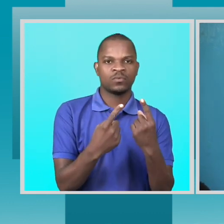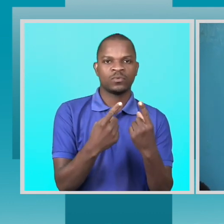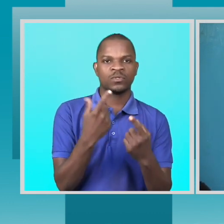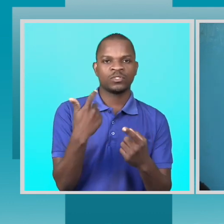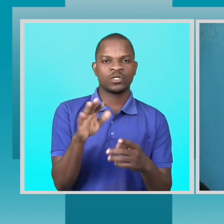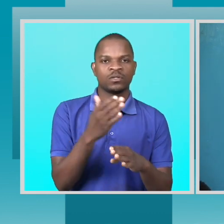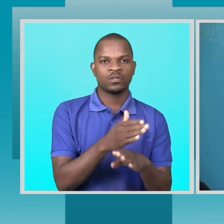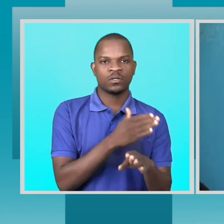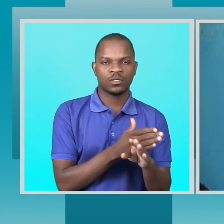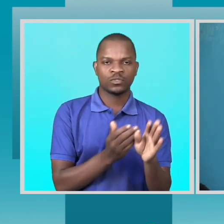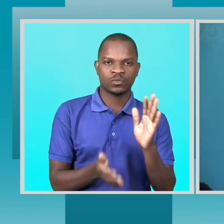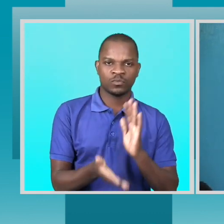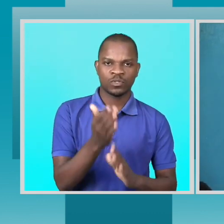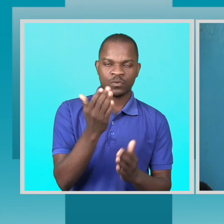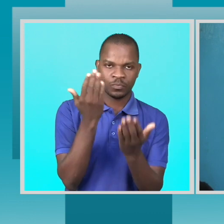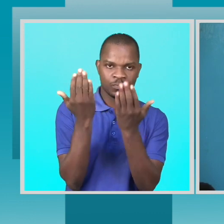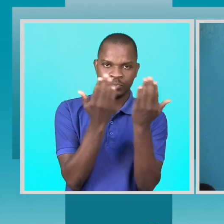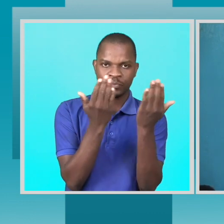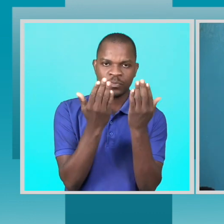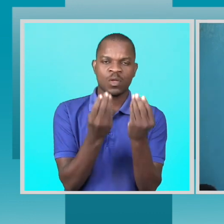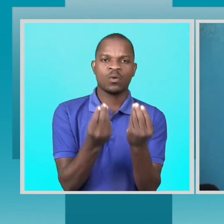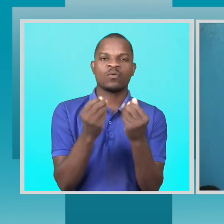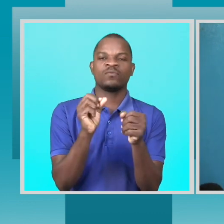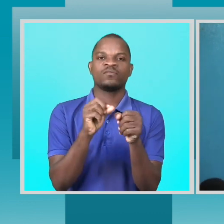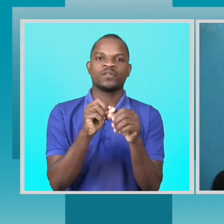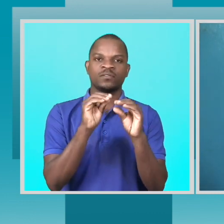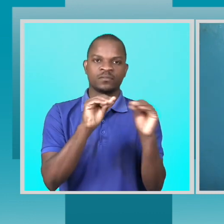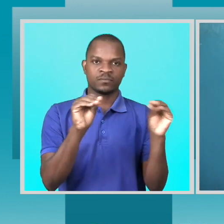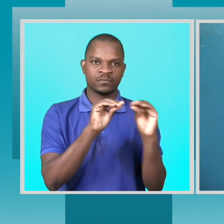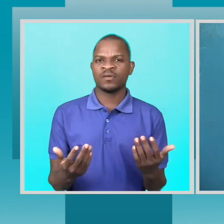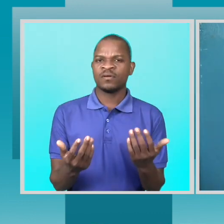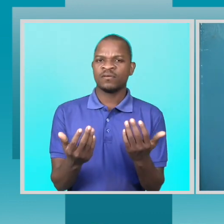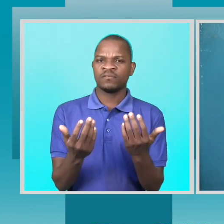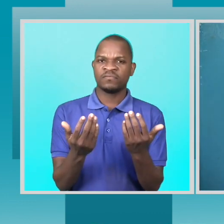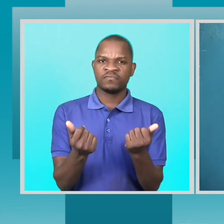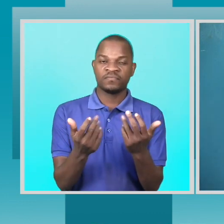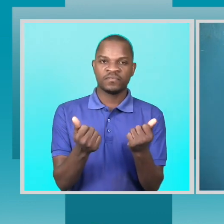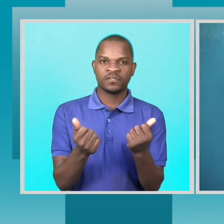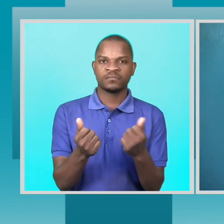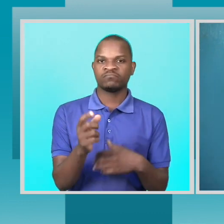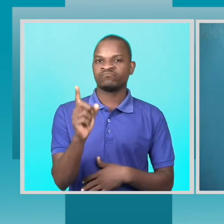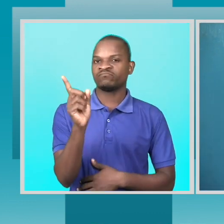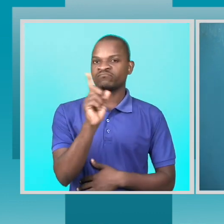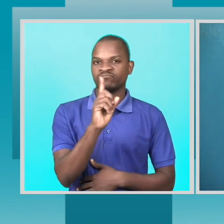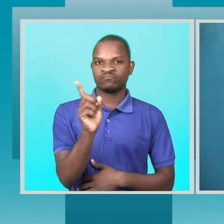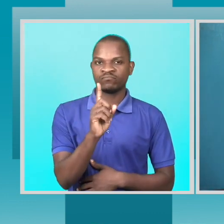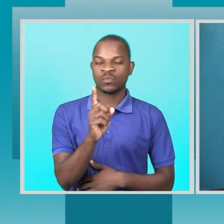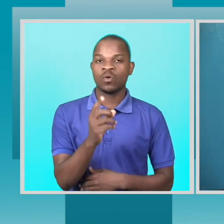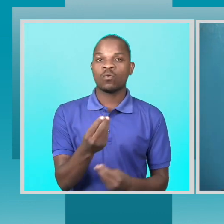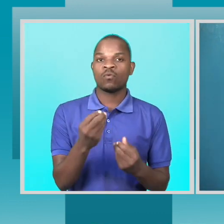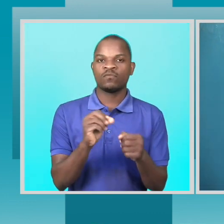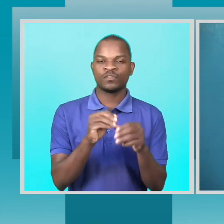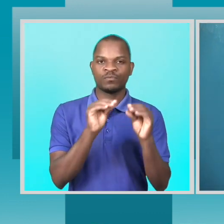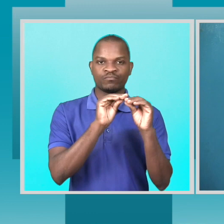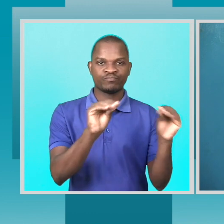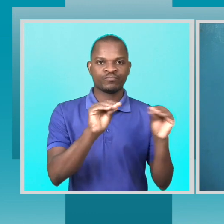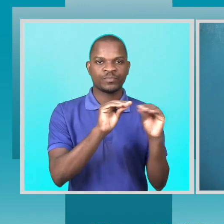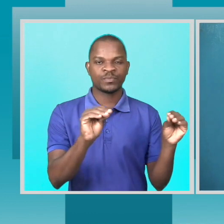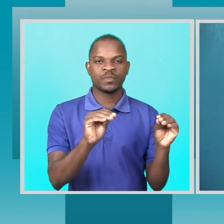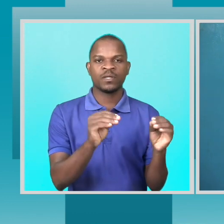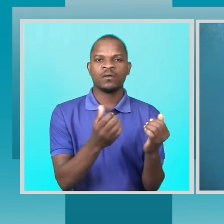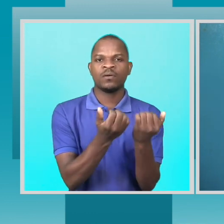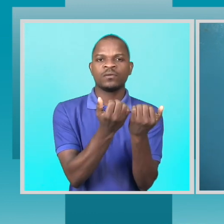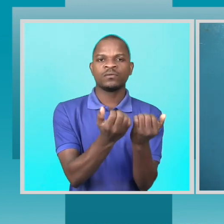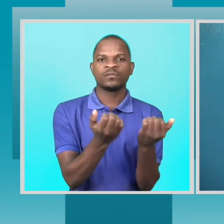no seu local de origem, a aprender. Como é que tem orientado essas crianças? Bem, não tem